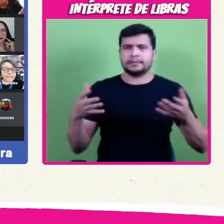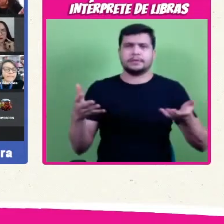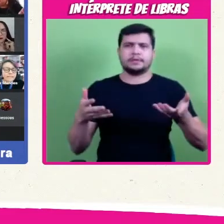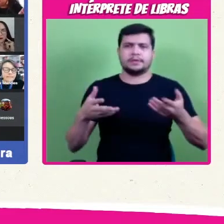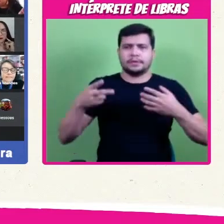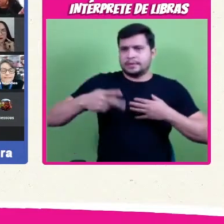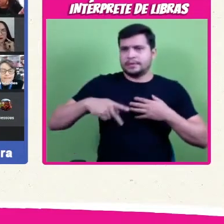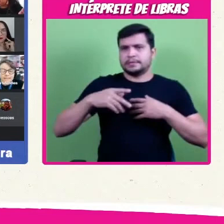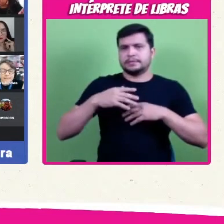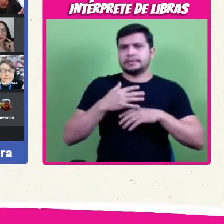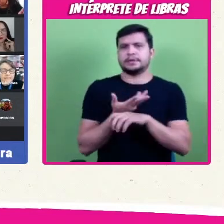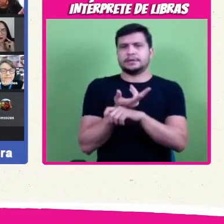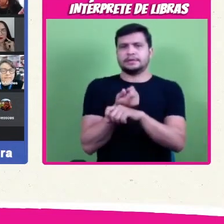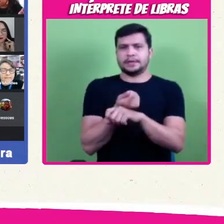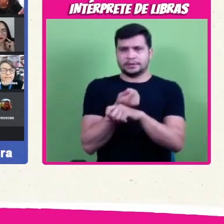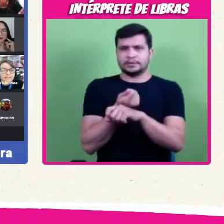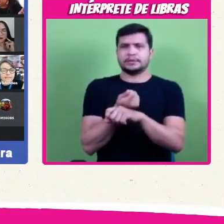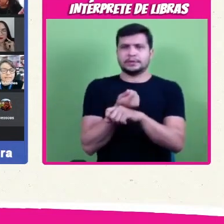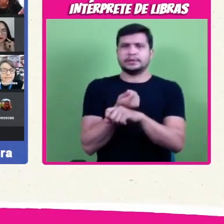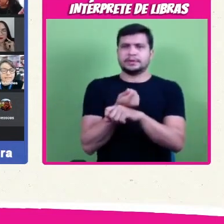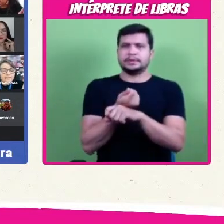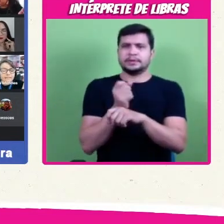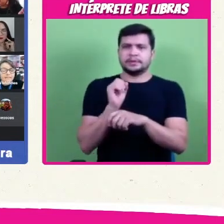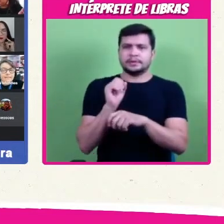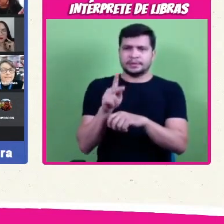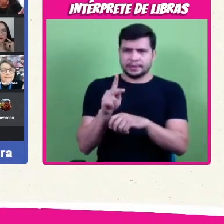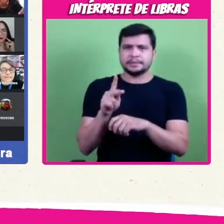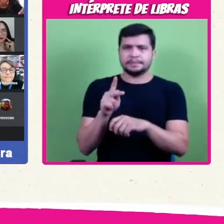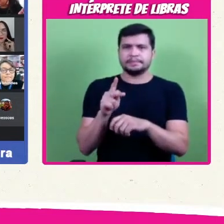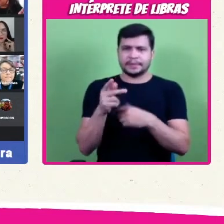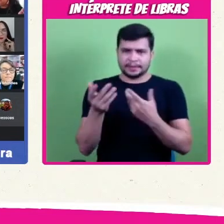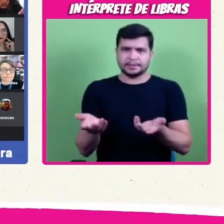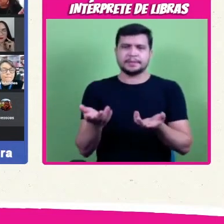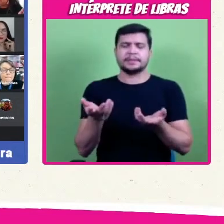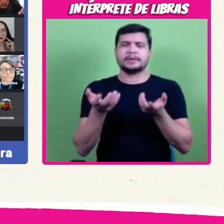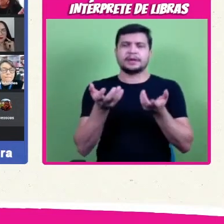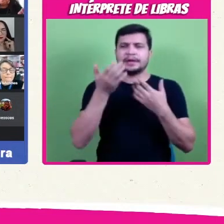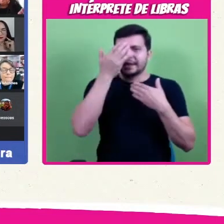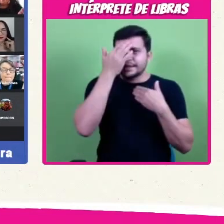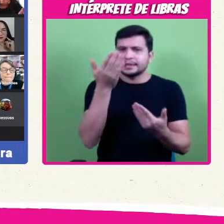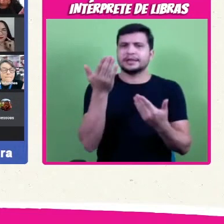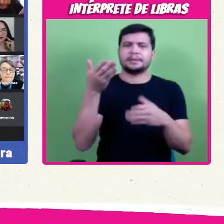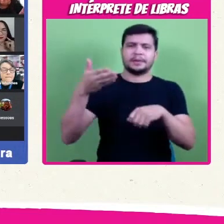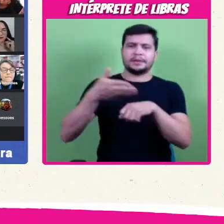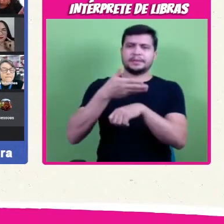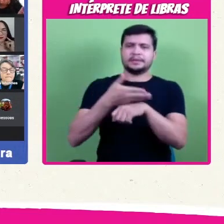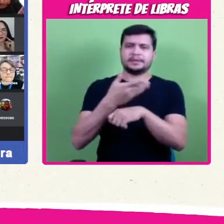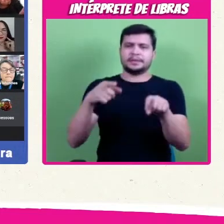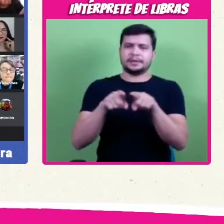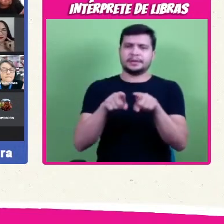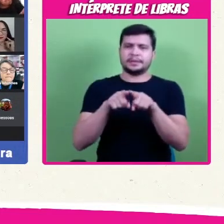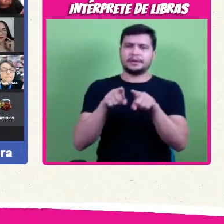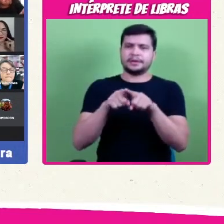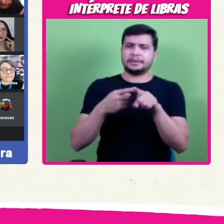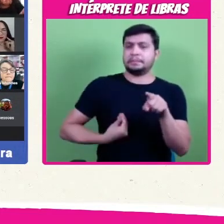a mostra. Bem, encerramento, né? Queria agradecer muito a participação e a presença de todos que nos